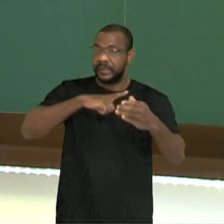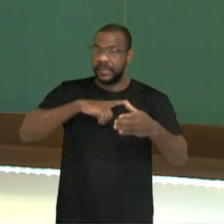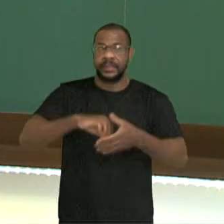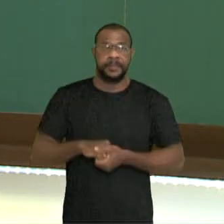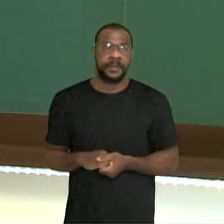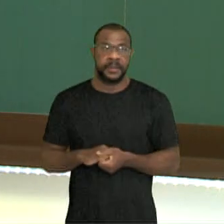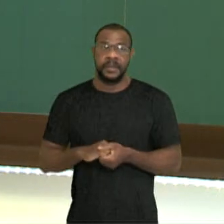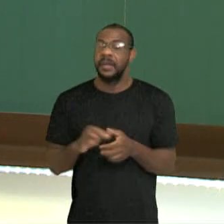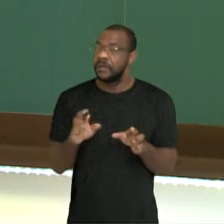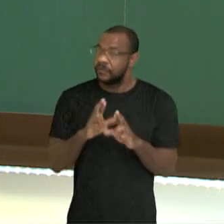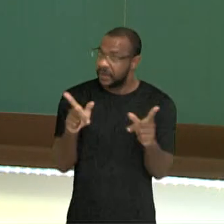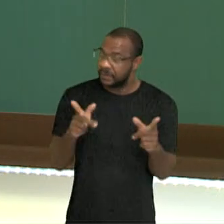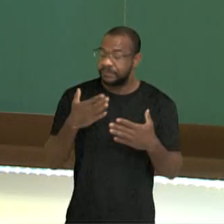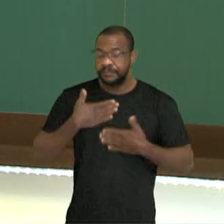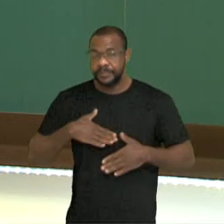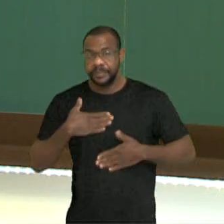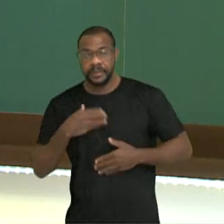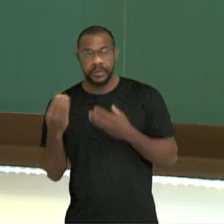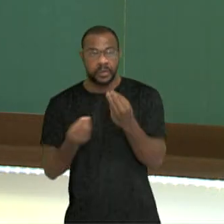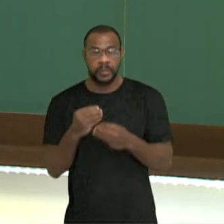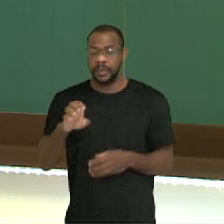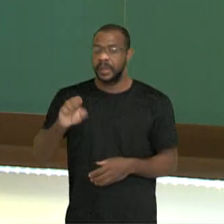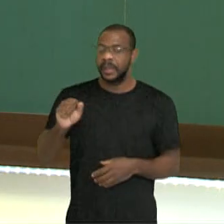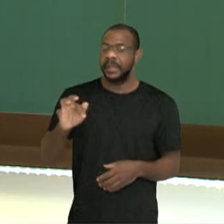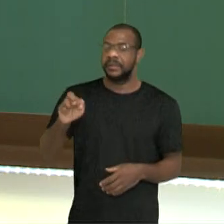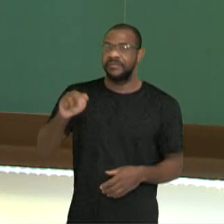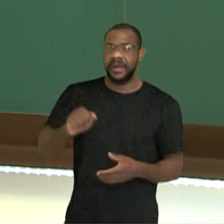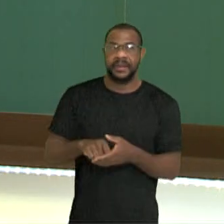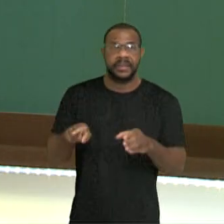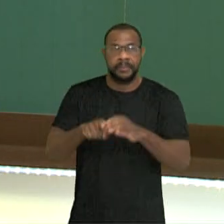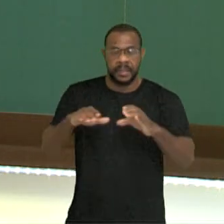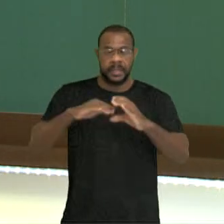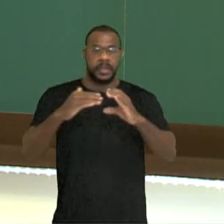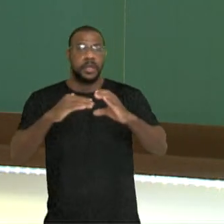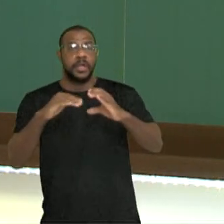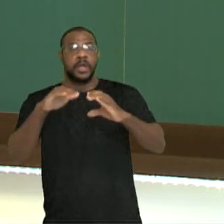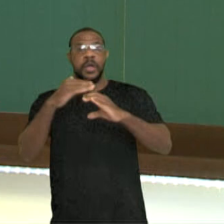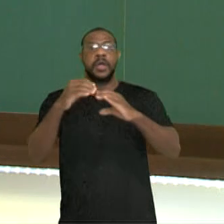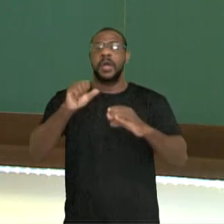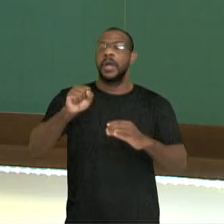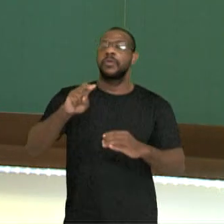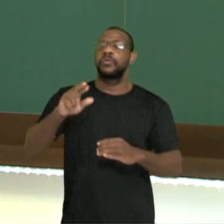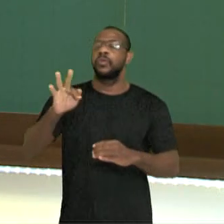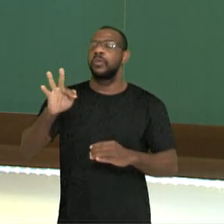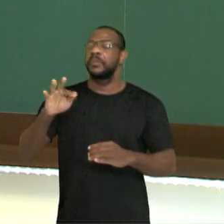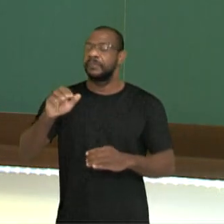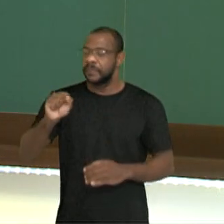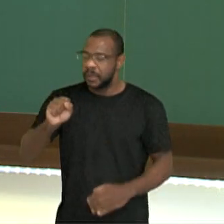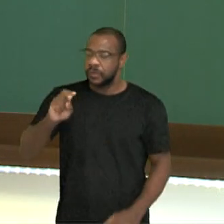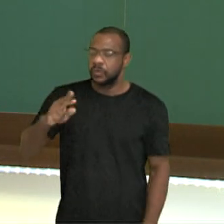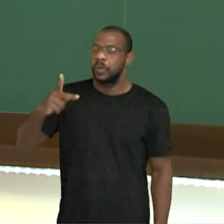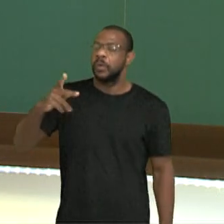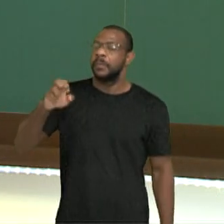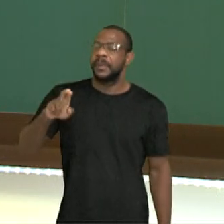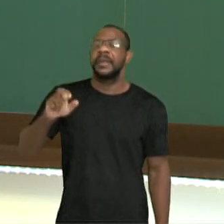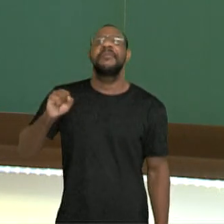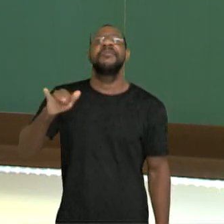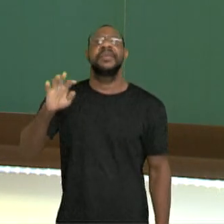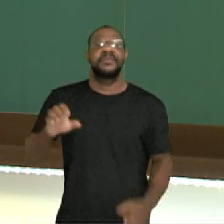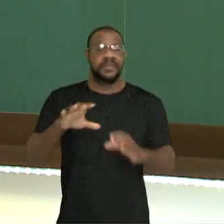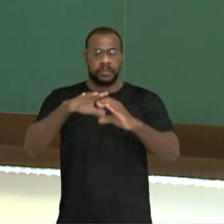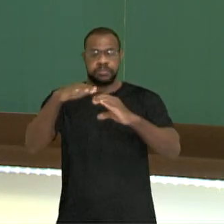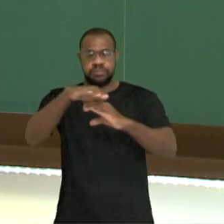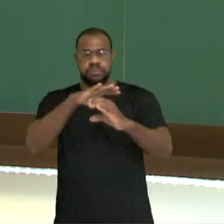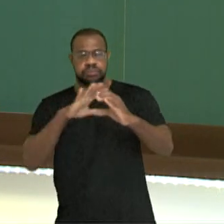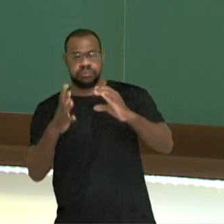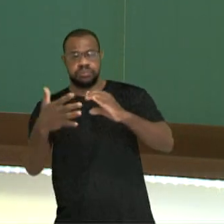Tranquilo? Diferença entre o que a gente chama de esfera e a superfície. A superfície é só em torno dela. Tranquilo? Vamos lá. Vamos agora,